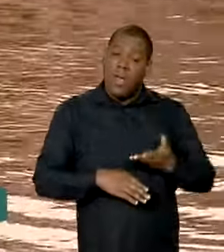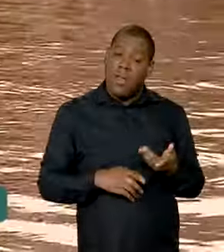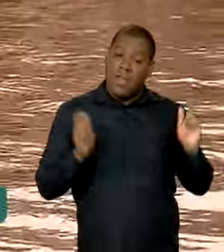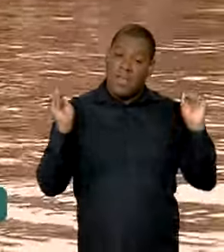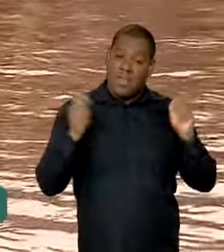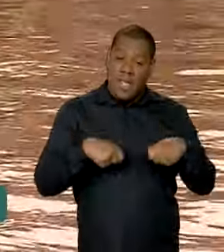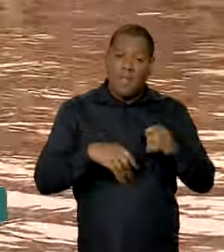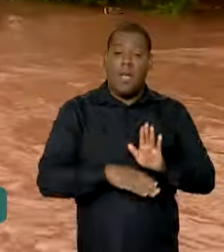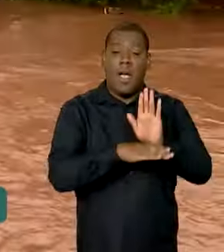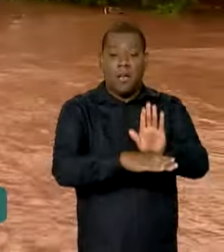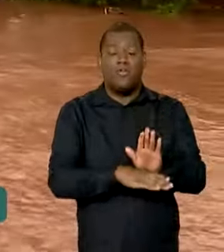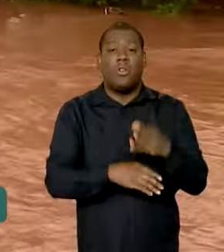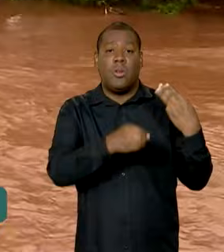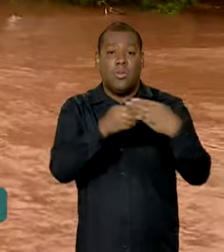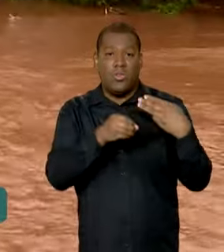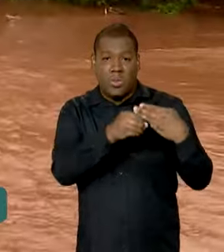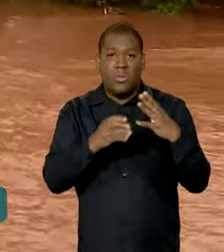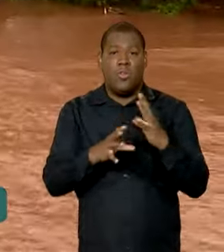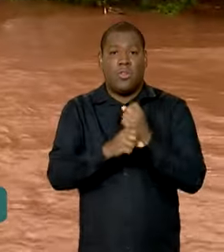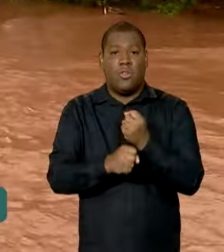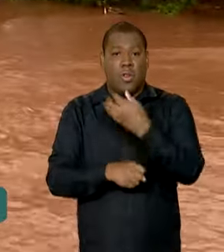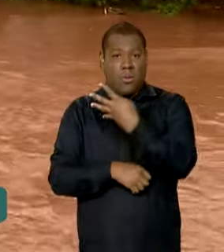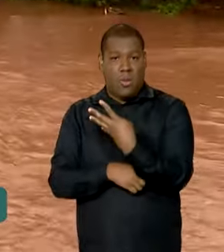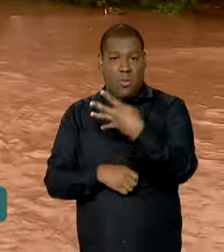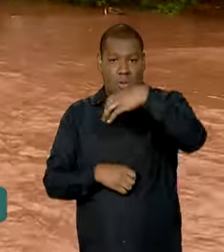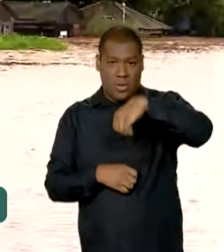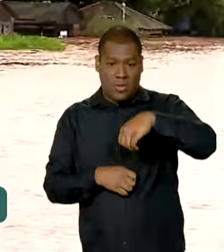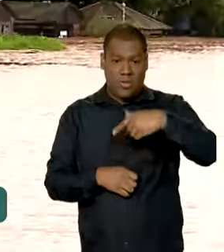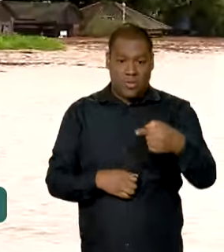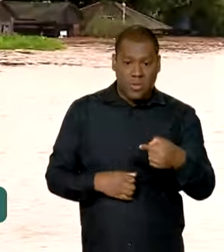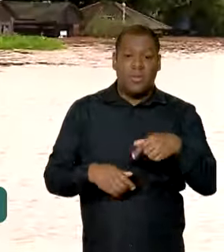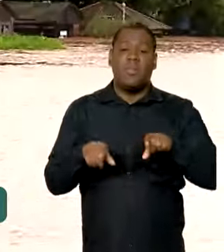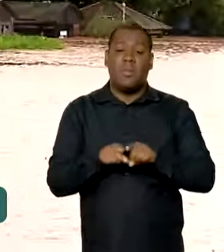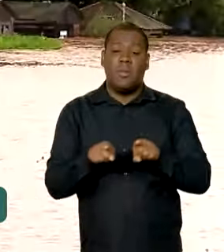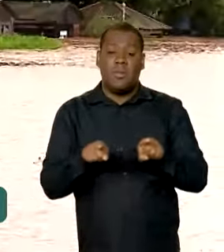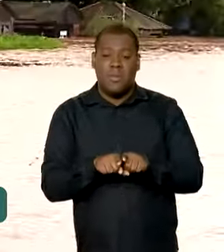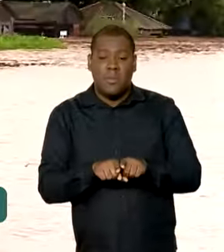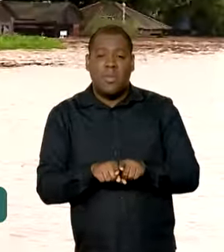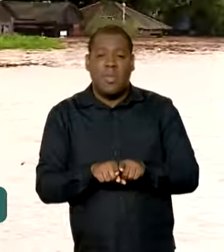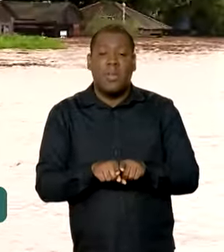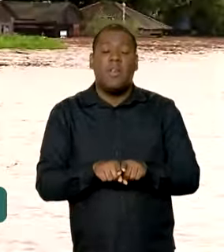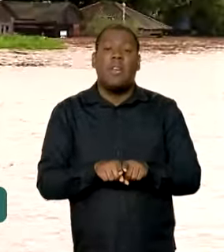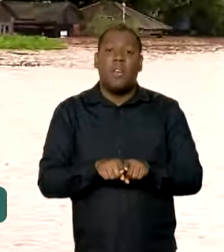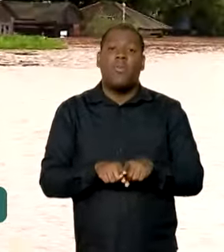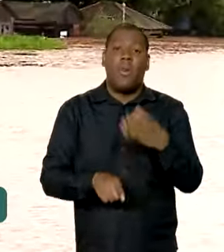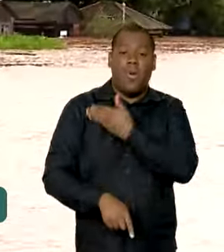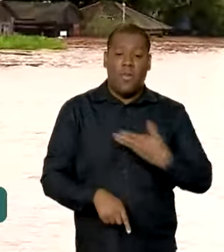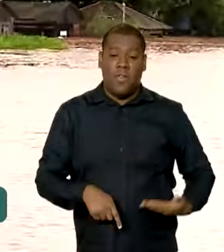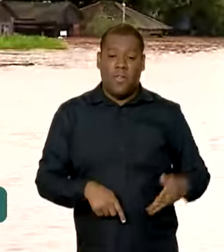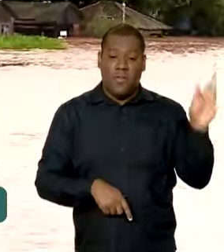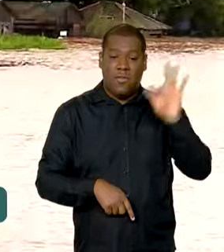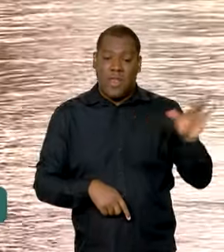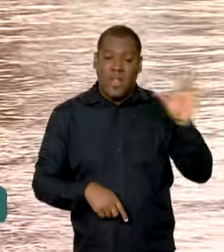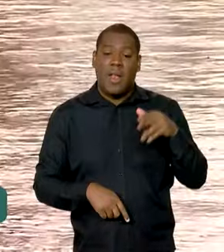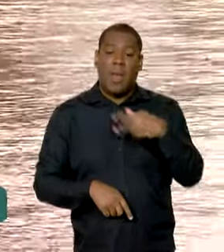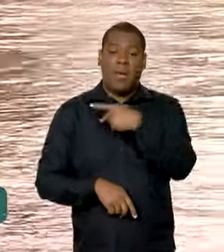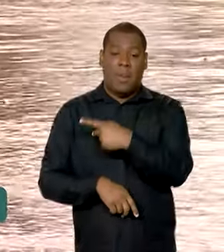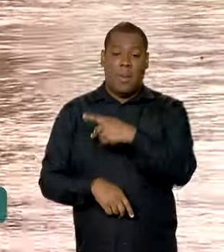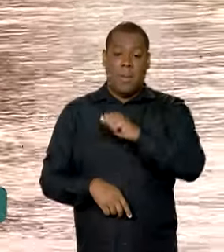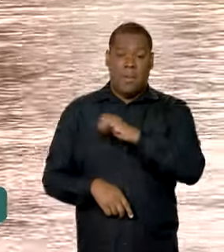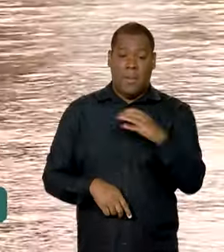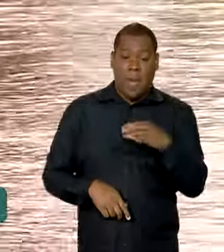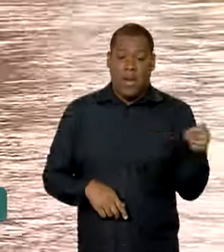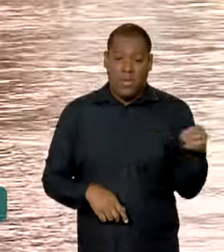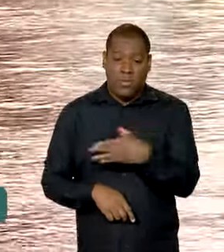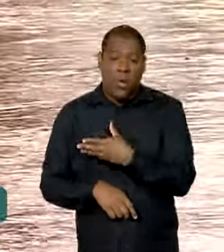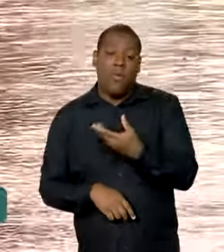497 municípios. Além disso, o Estado vai receber R$ 55 milhões de reais do novo PAC para contenção